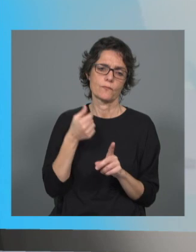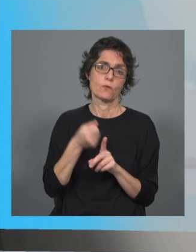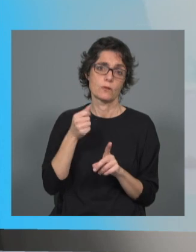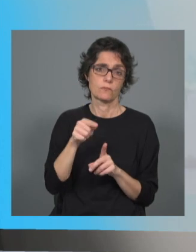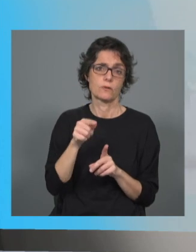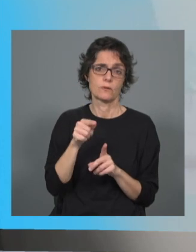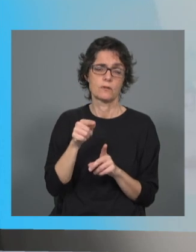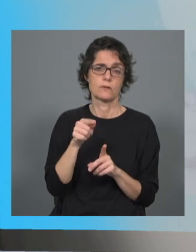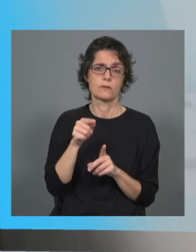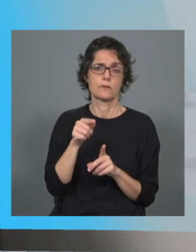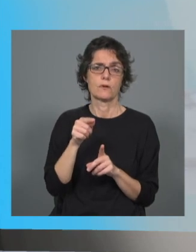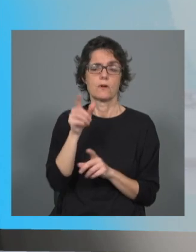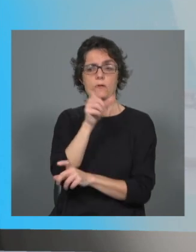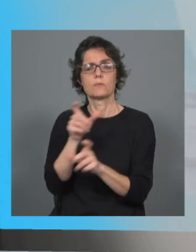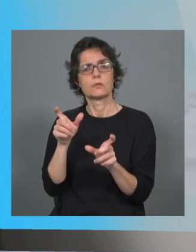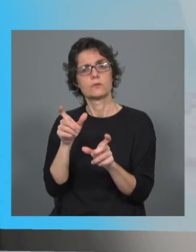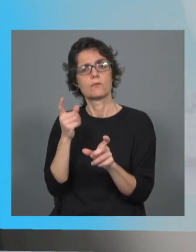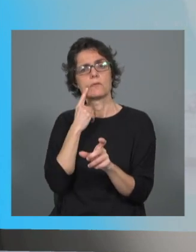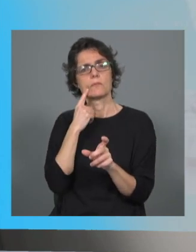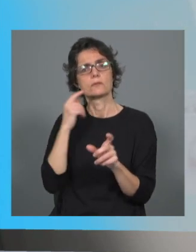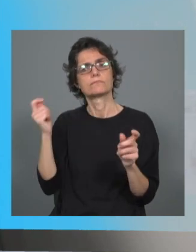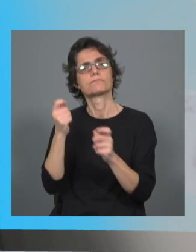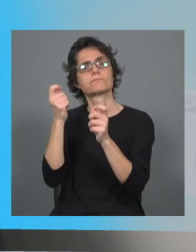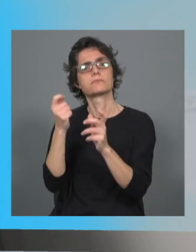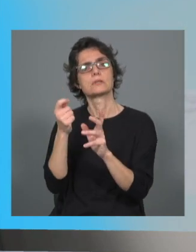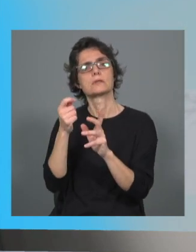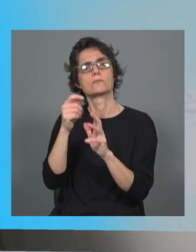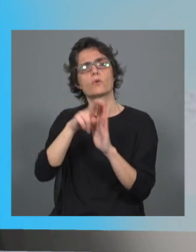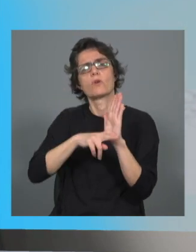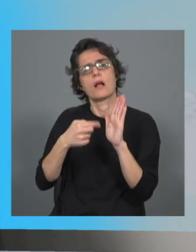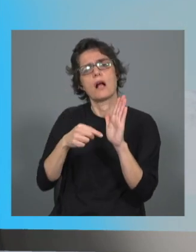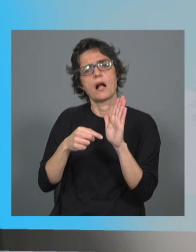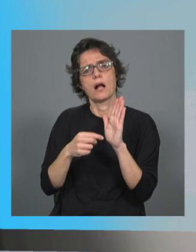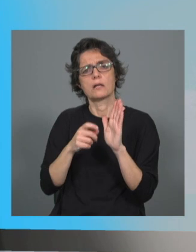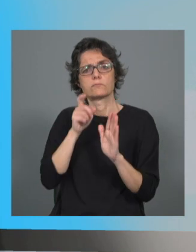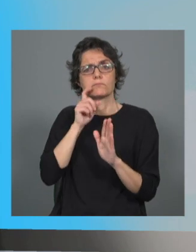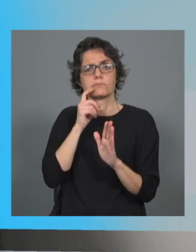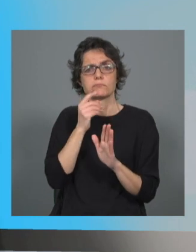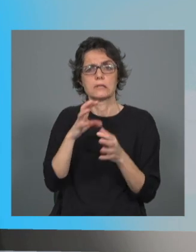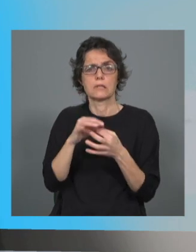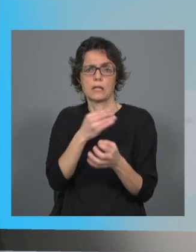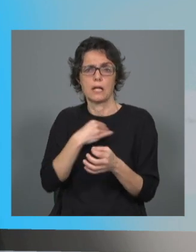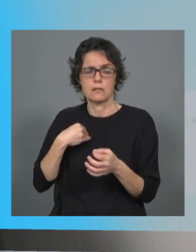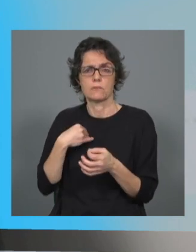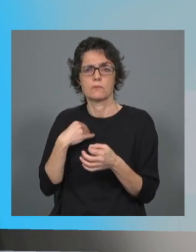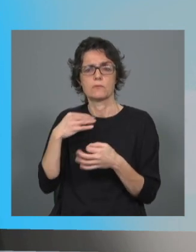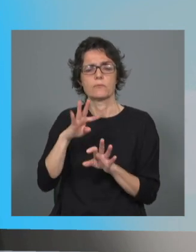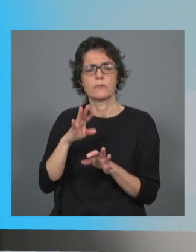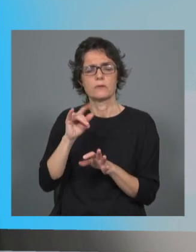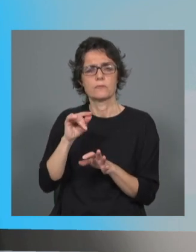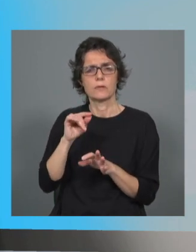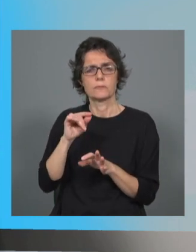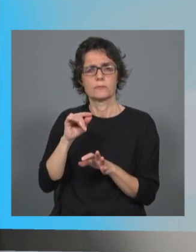por cá, celebram a Páscoa, apesar de todas estas regras de segurança sanitária, mas ter também presente